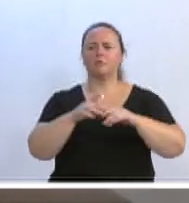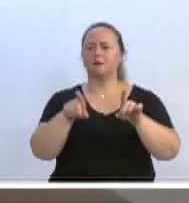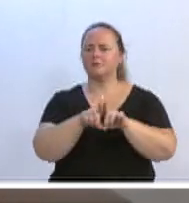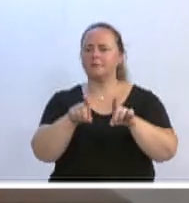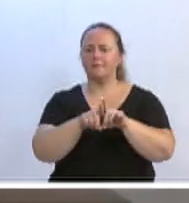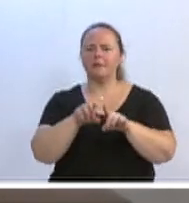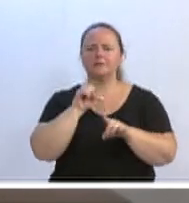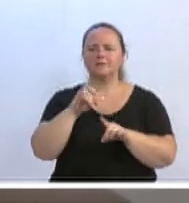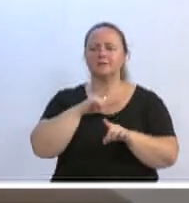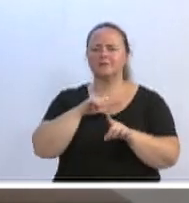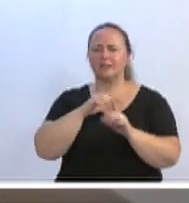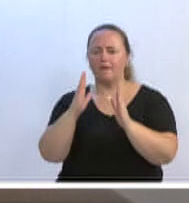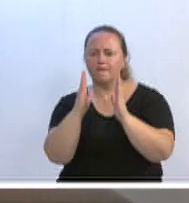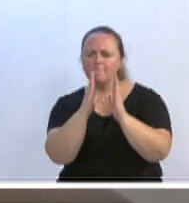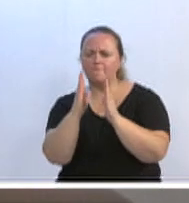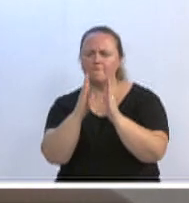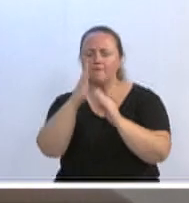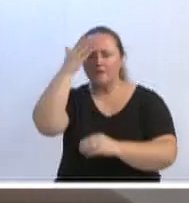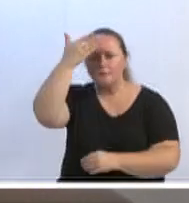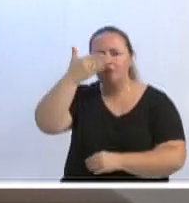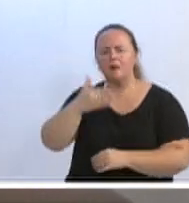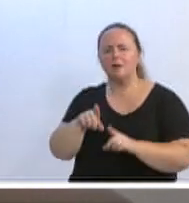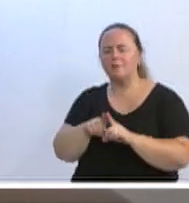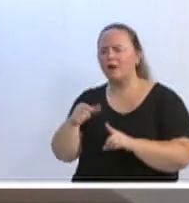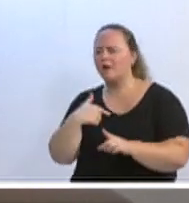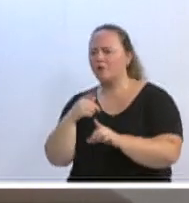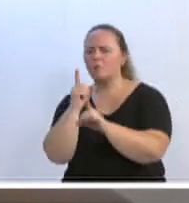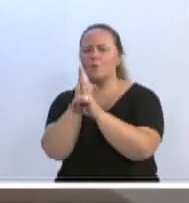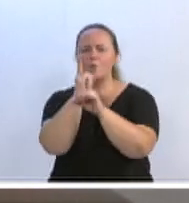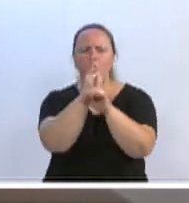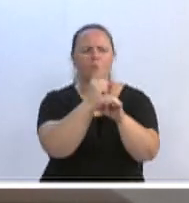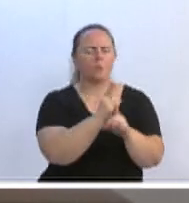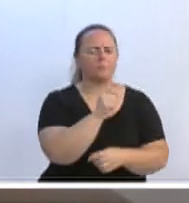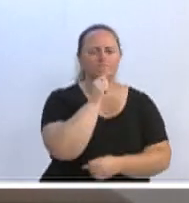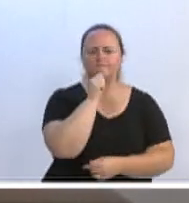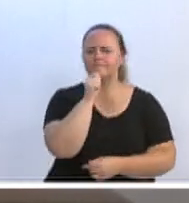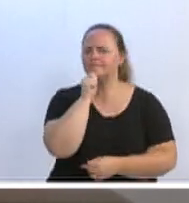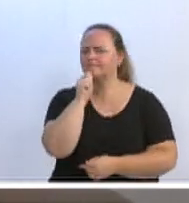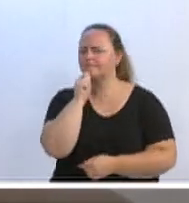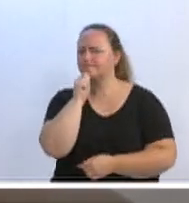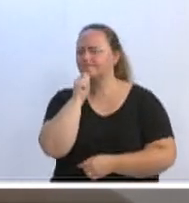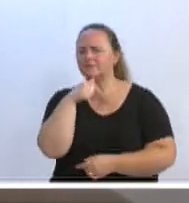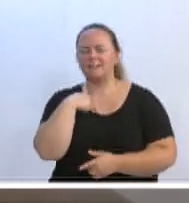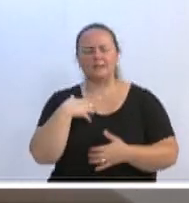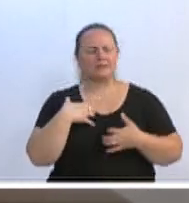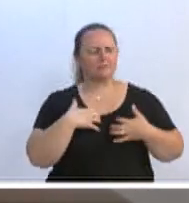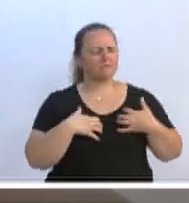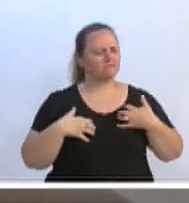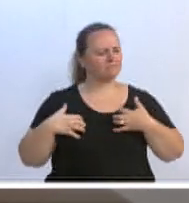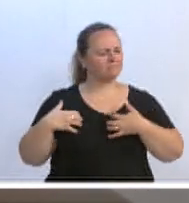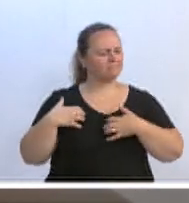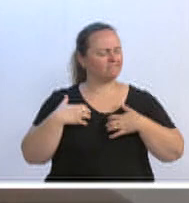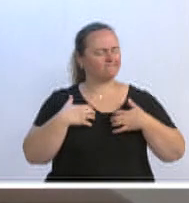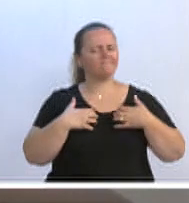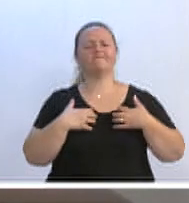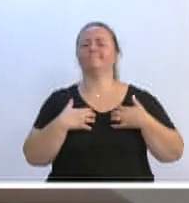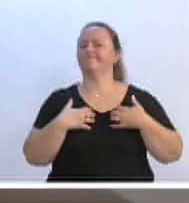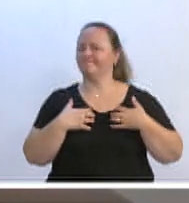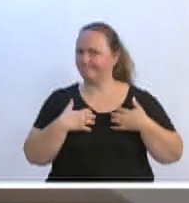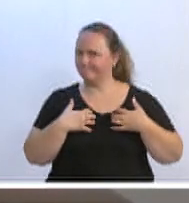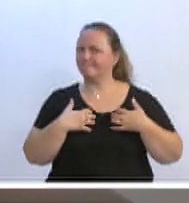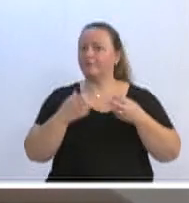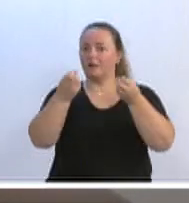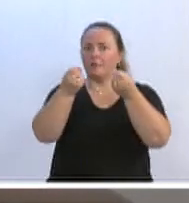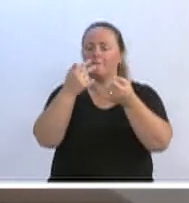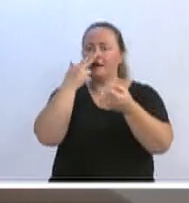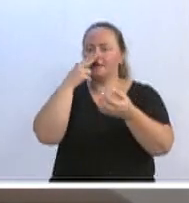mim, mas a ninguém achei. É uma palavra que mexeu muito comigo. Ela definiu a